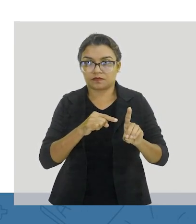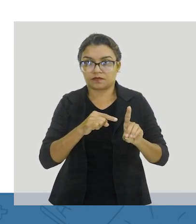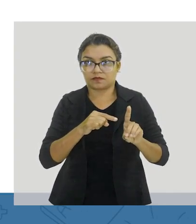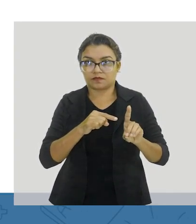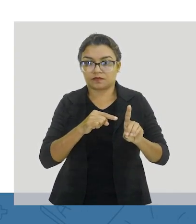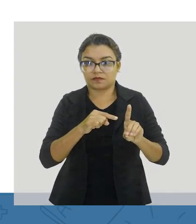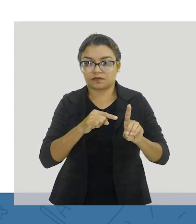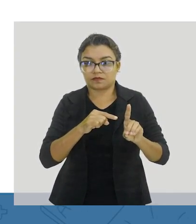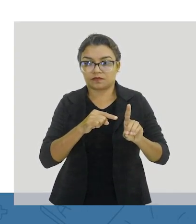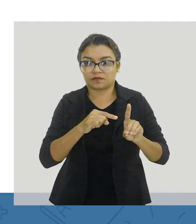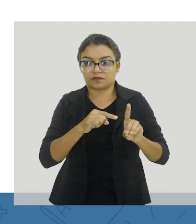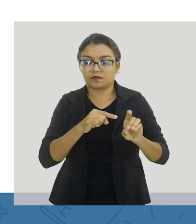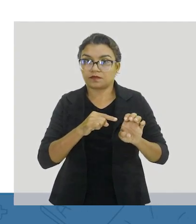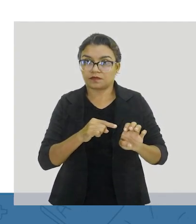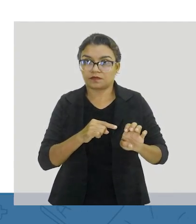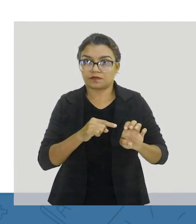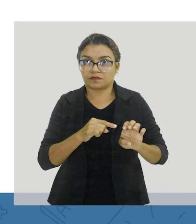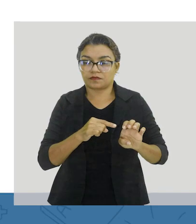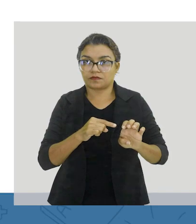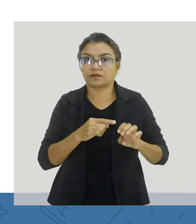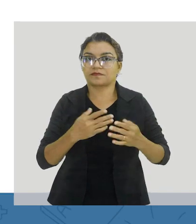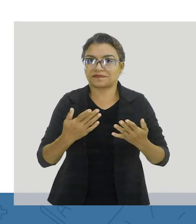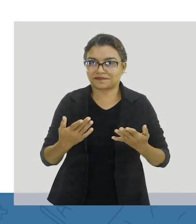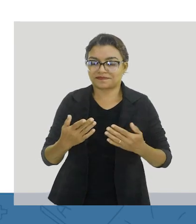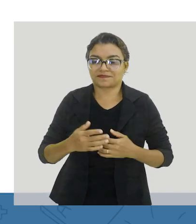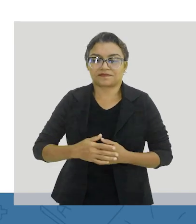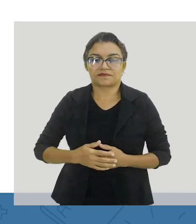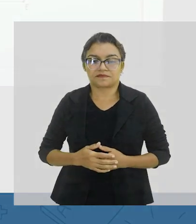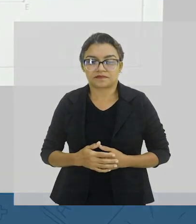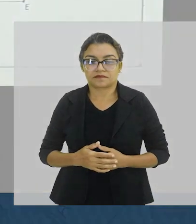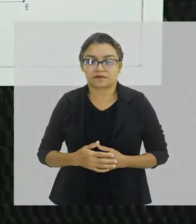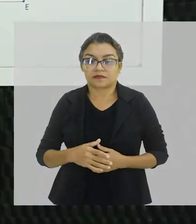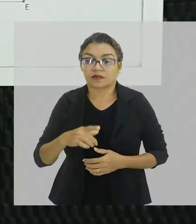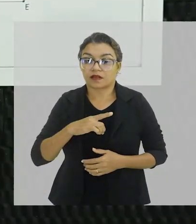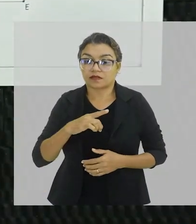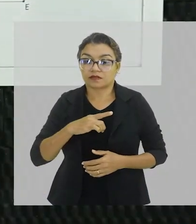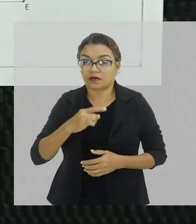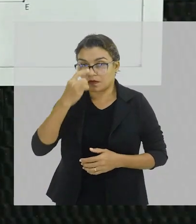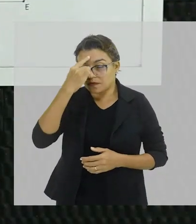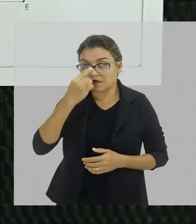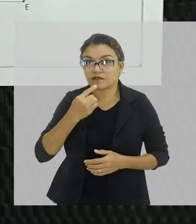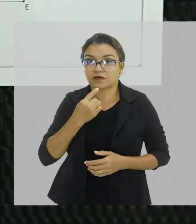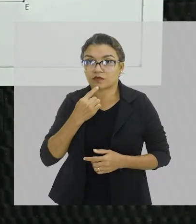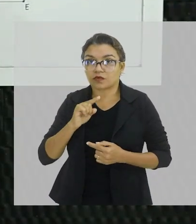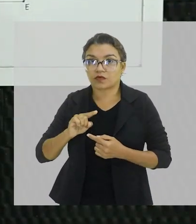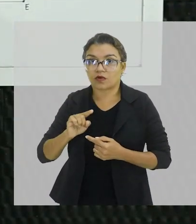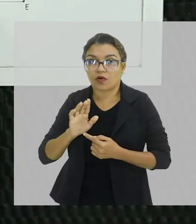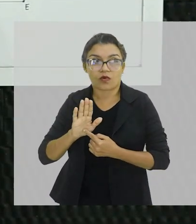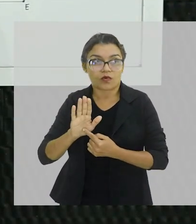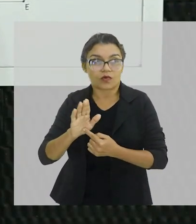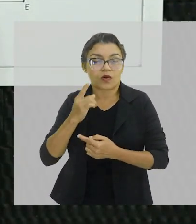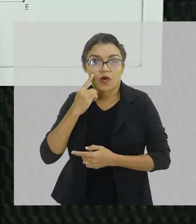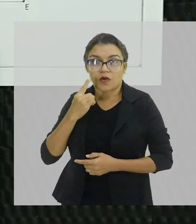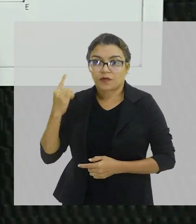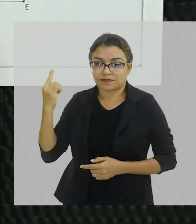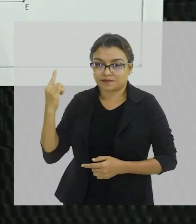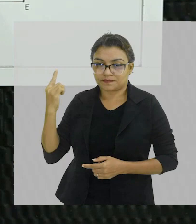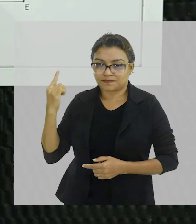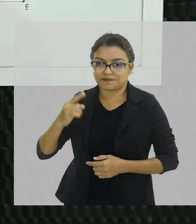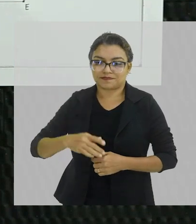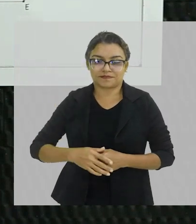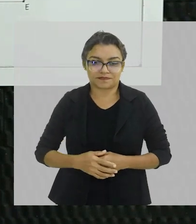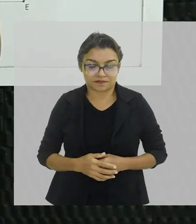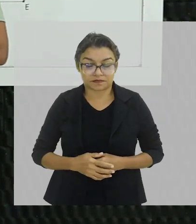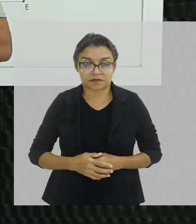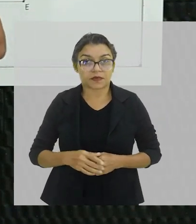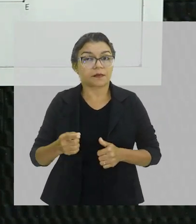D, 120 graus e letra E, 180 graus. Tá? Aí você tem uma figura, eu desenhei aqui no quadro um pedaço dessa figura aqui. Galera, primeiro a